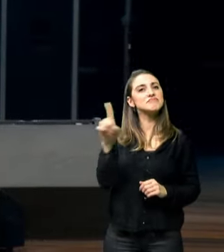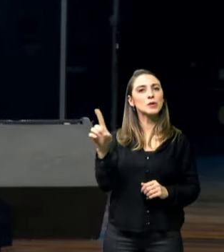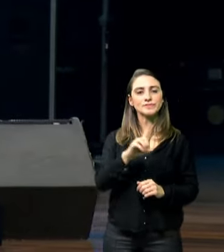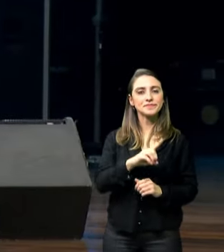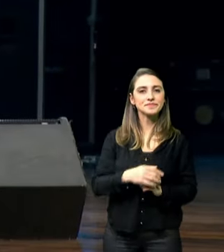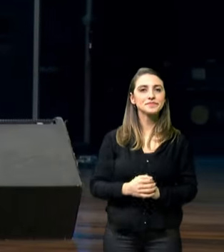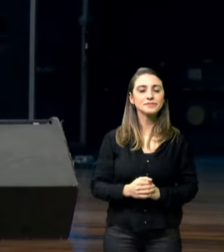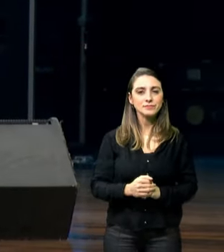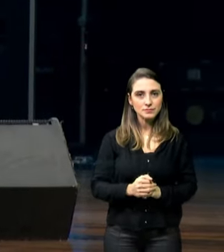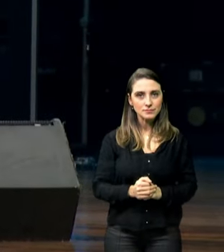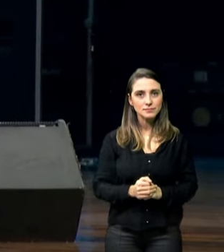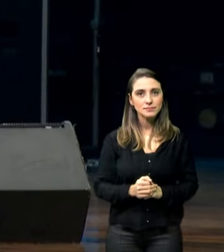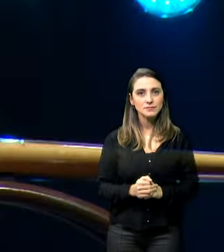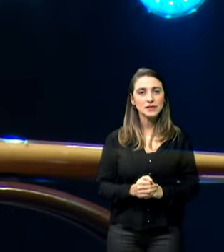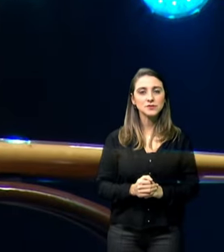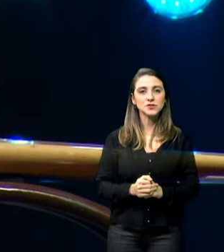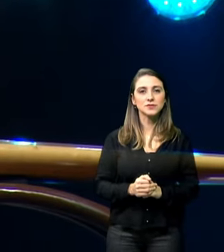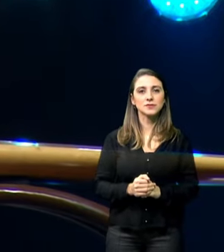hora.